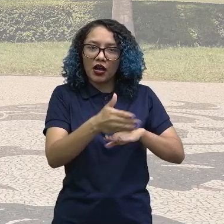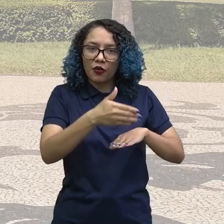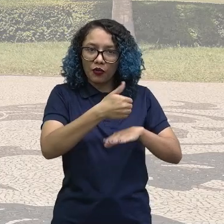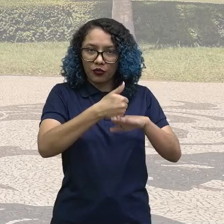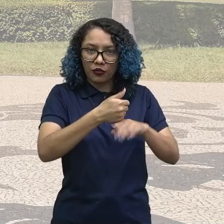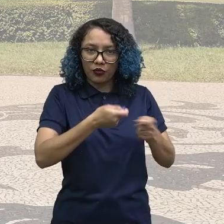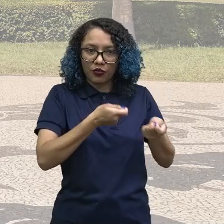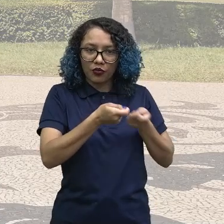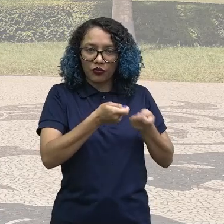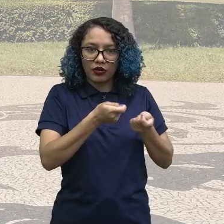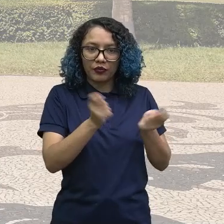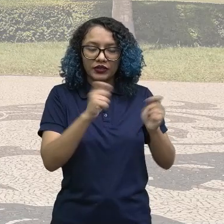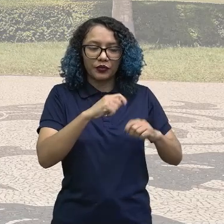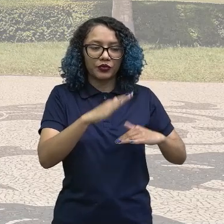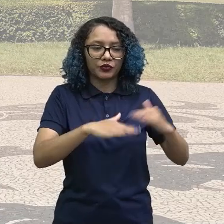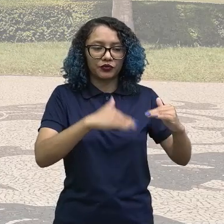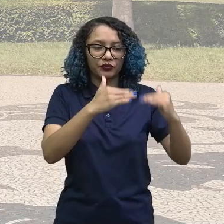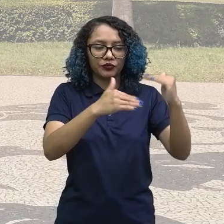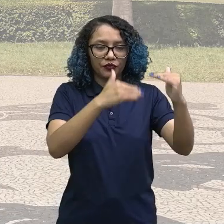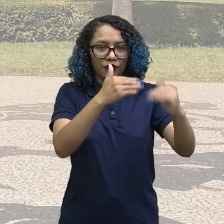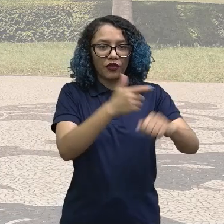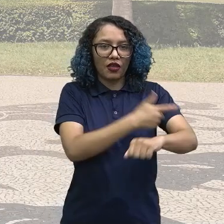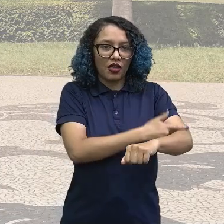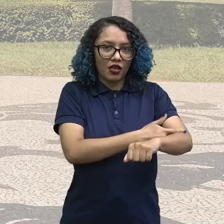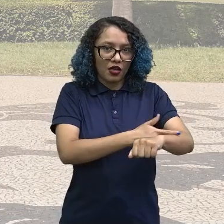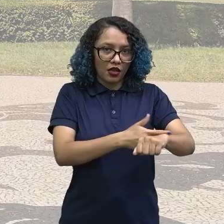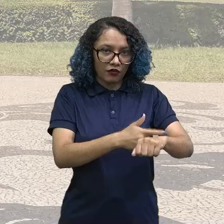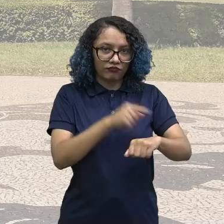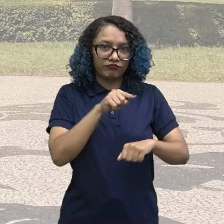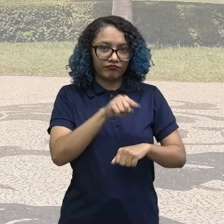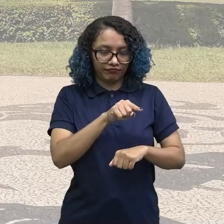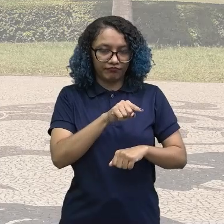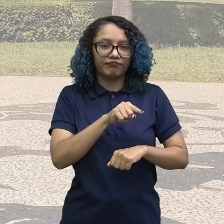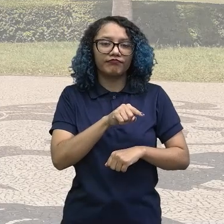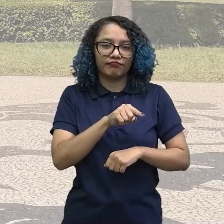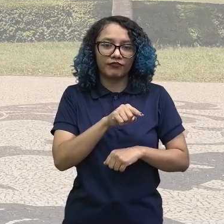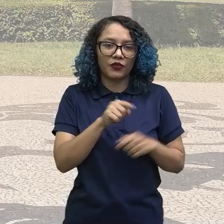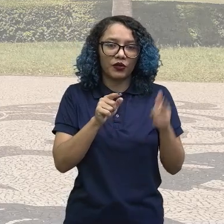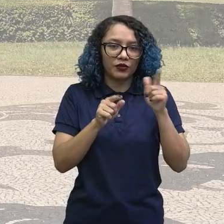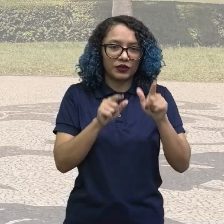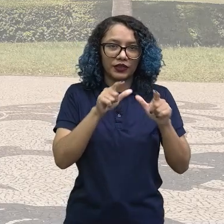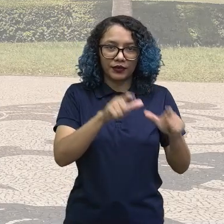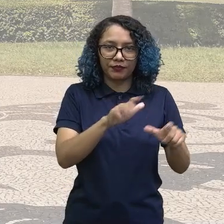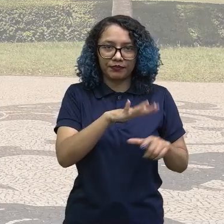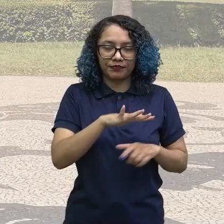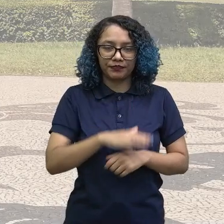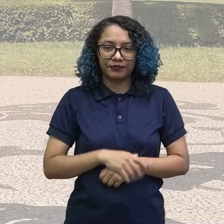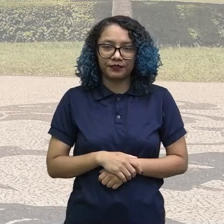aquele território para levar o que ele chamava de civilização até esse território.